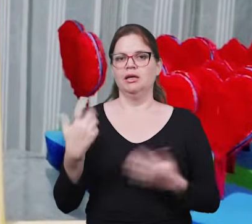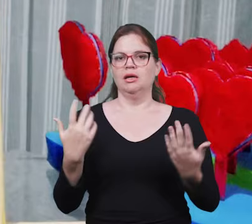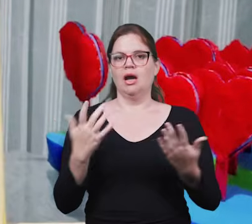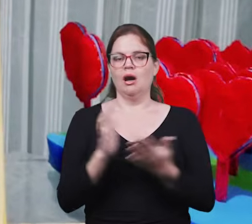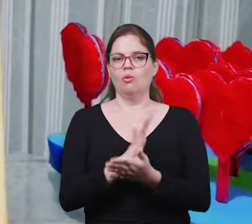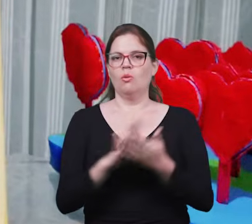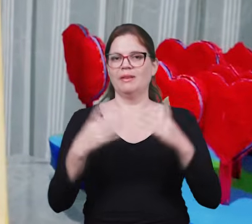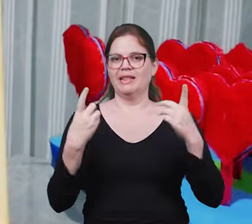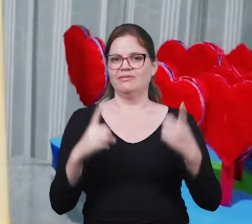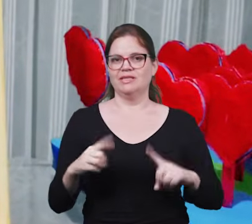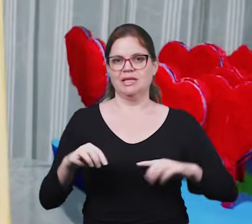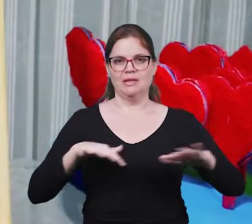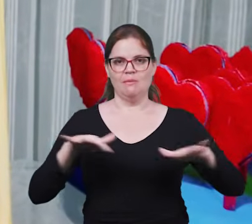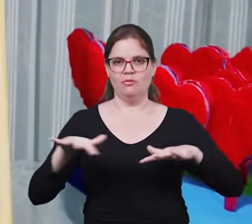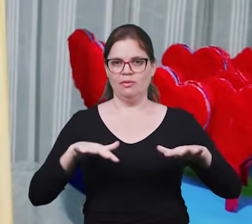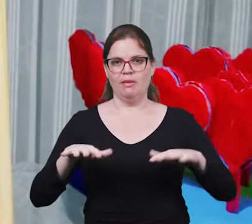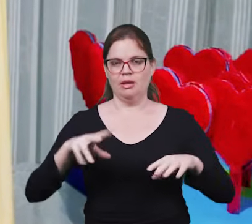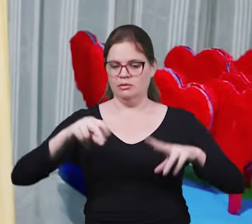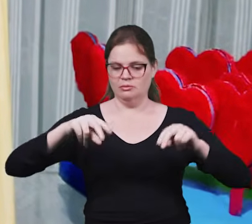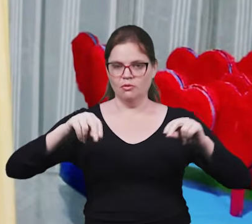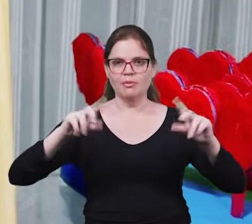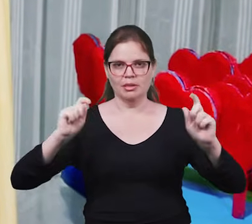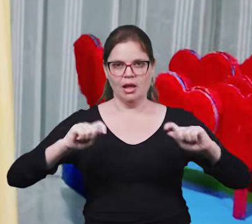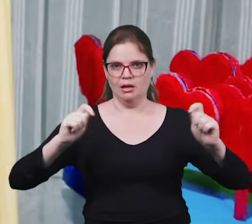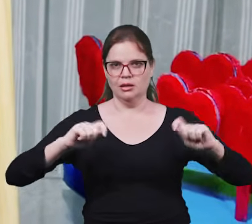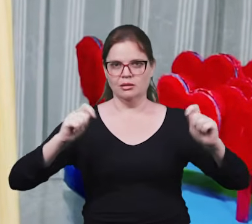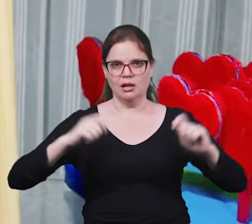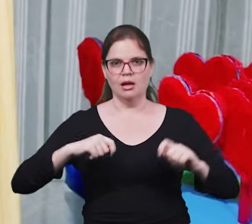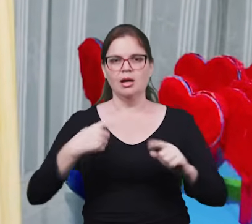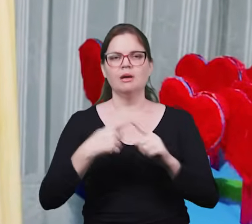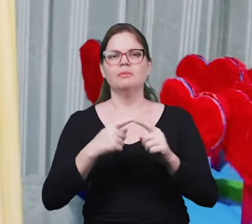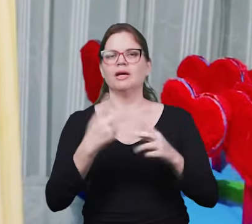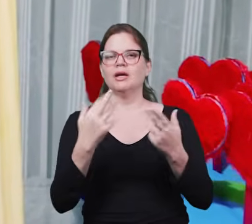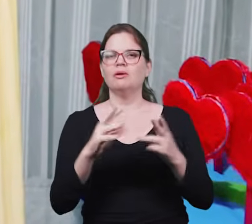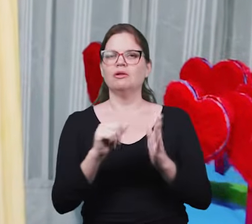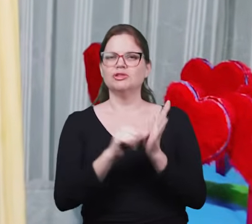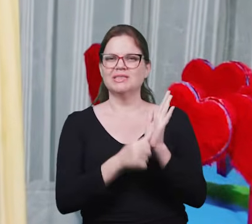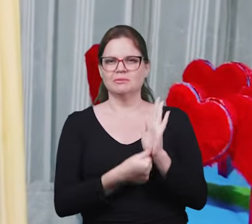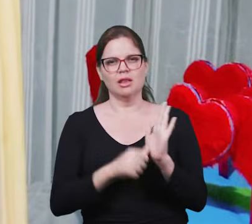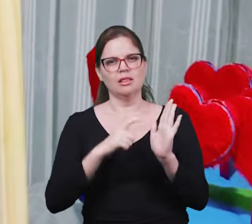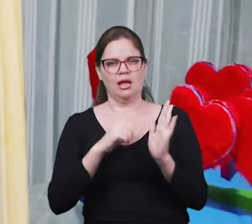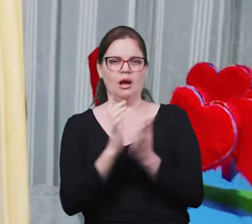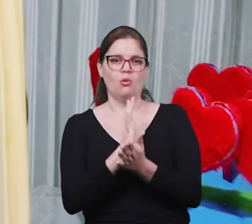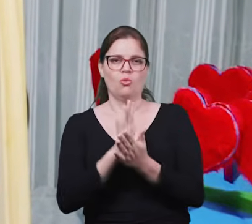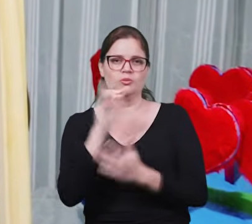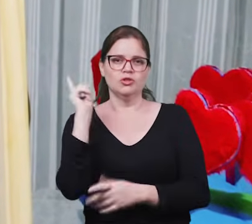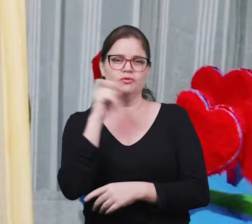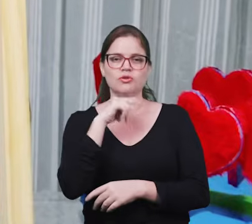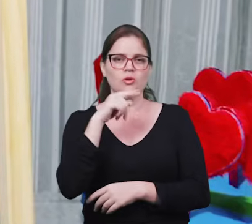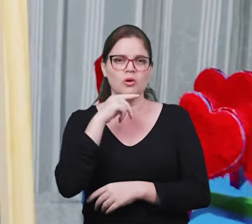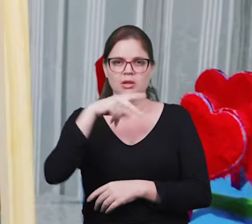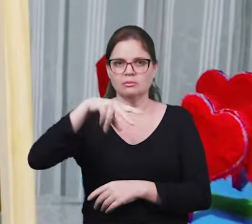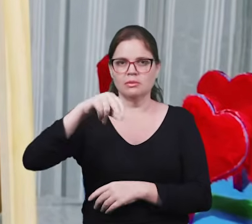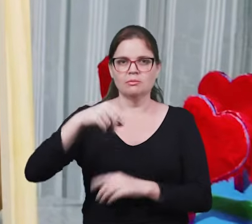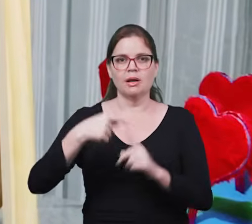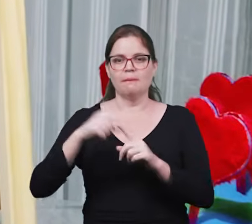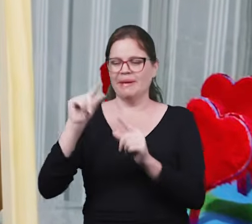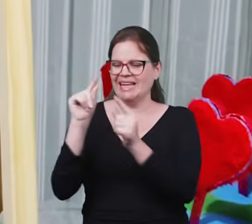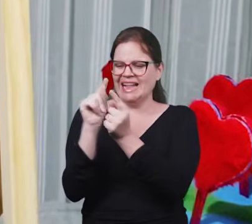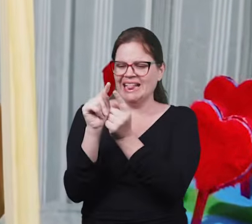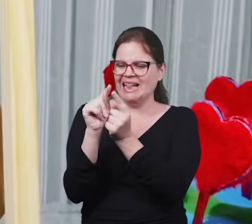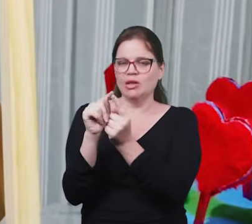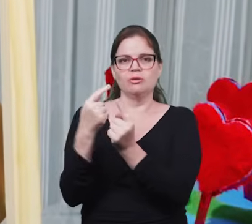têm dificuldade para poder fazer esse movimento. Crianças com síndrome de Down têm um pouco de dificuldade também. A gente pode usar também